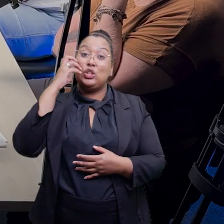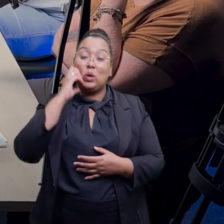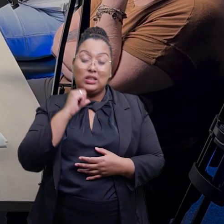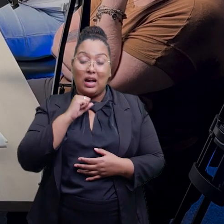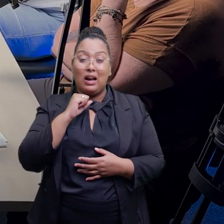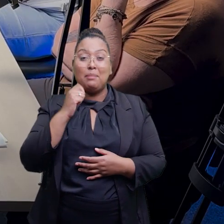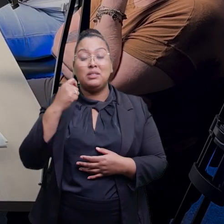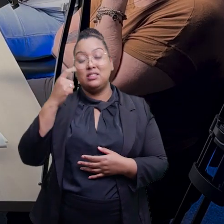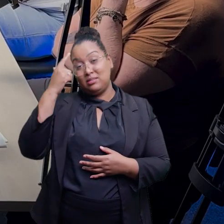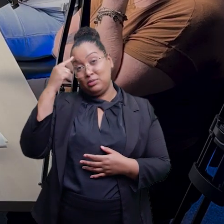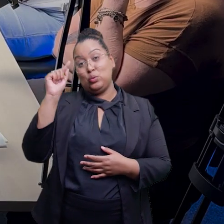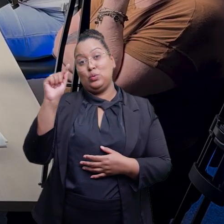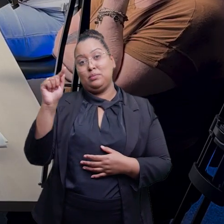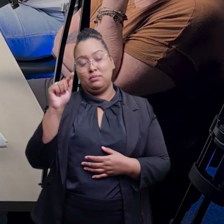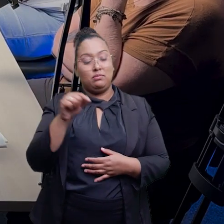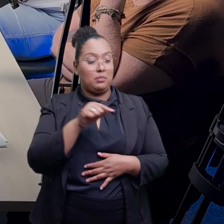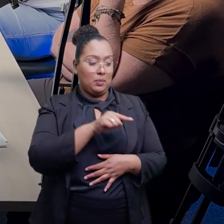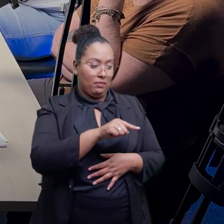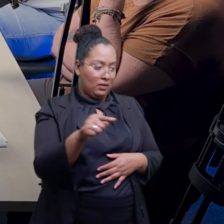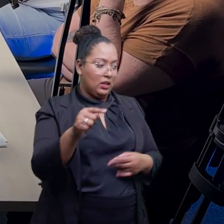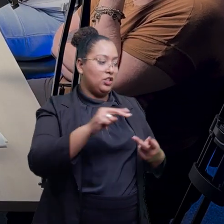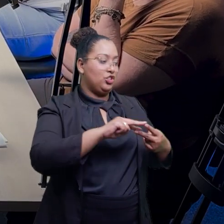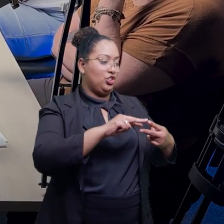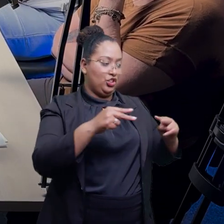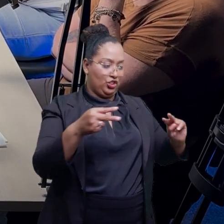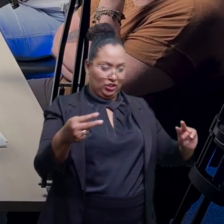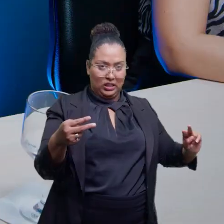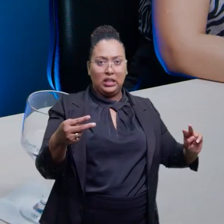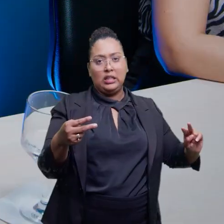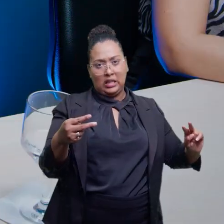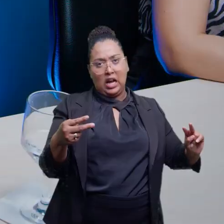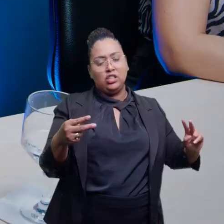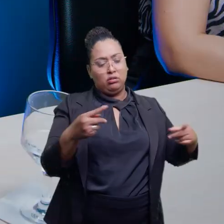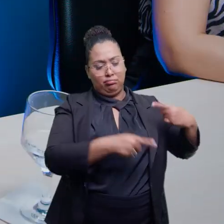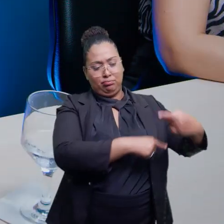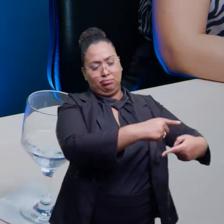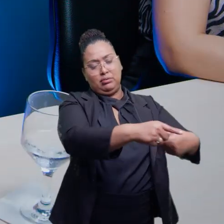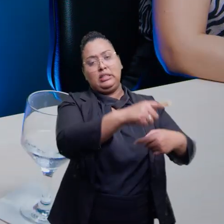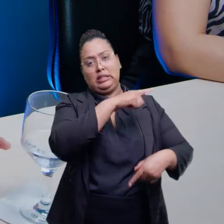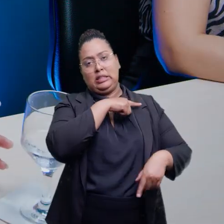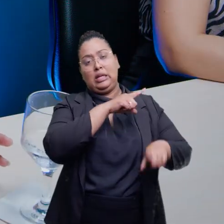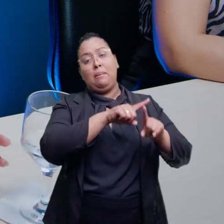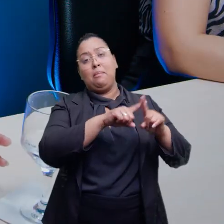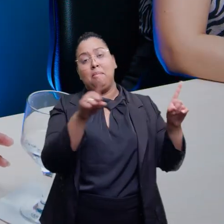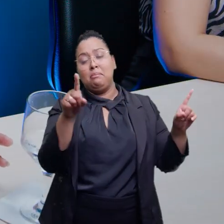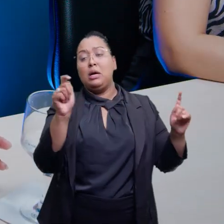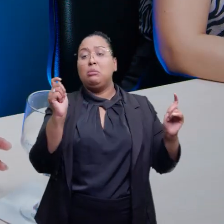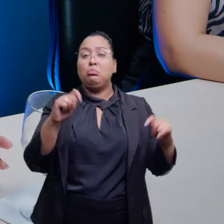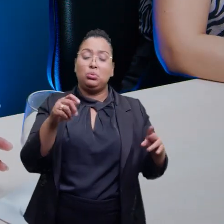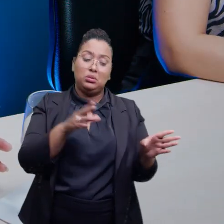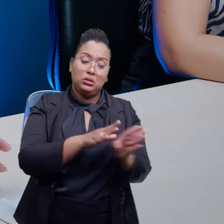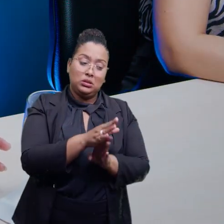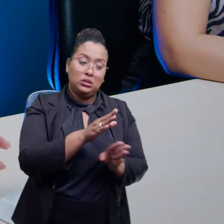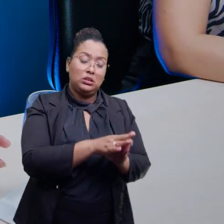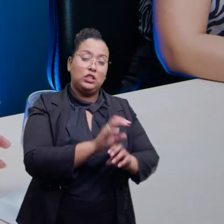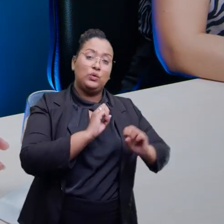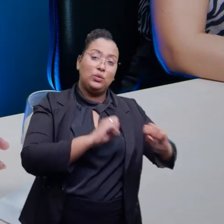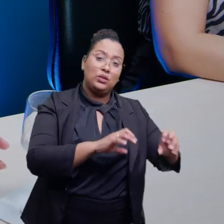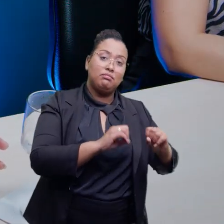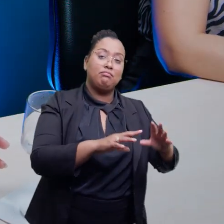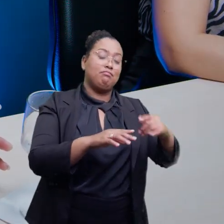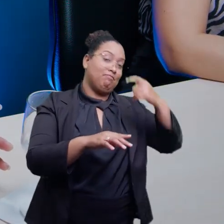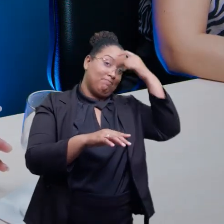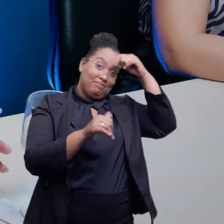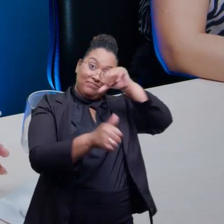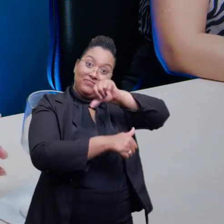aquela criança, apesar dela ter os genes, que a gente falou, né? Ela pode ser moldada com